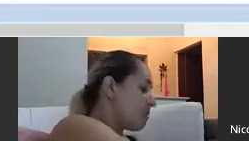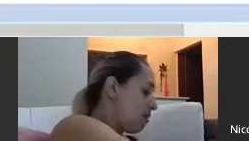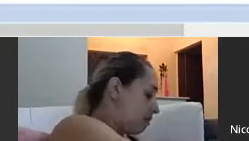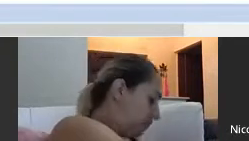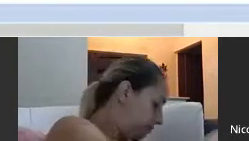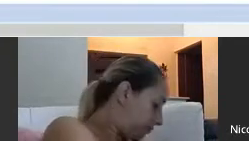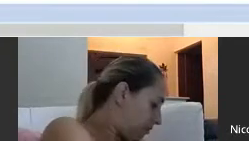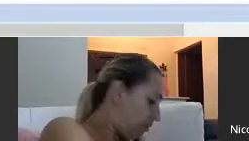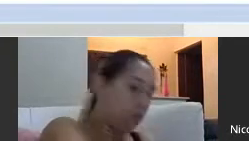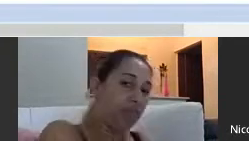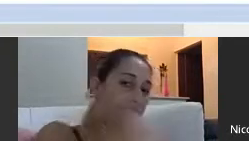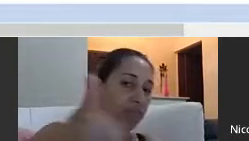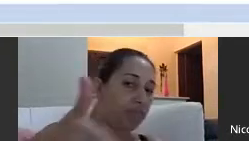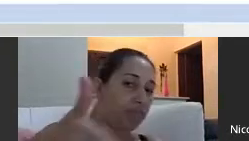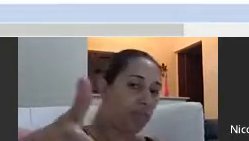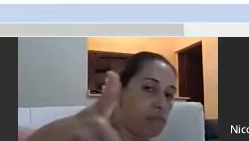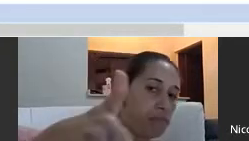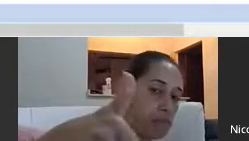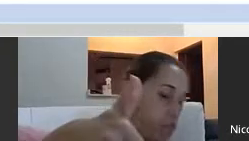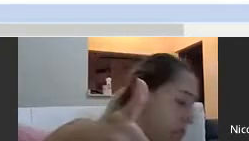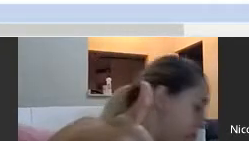Posso seguir então, tranquilo?